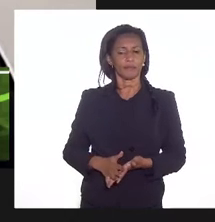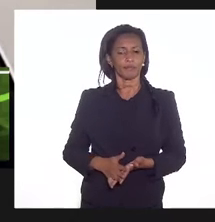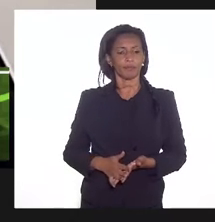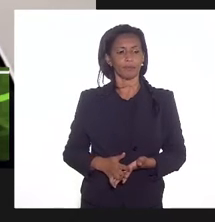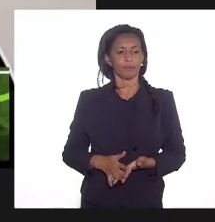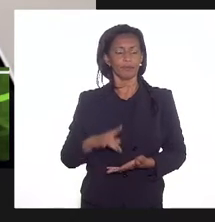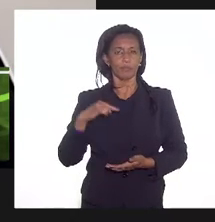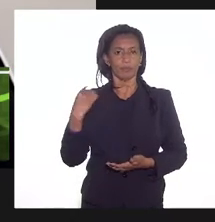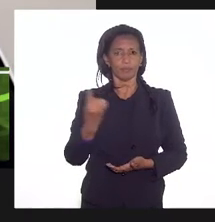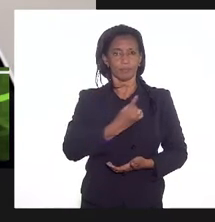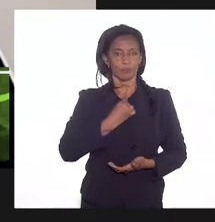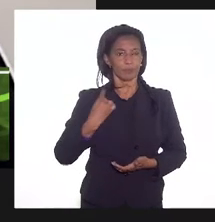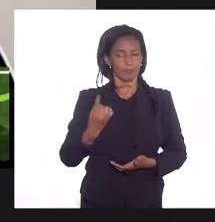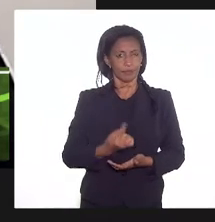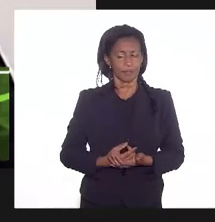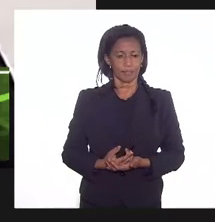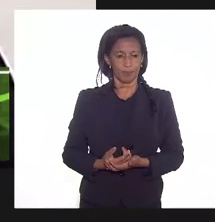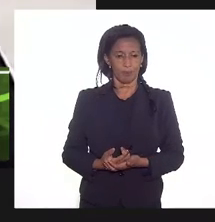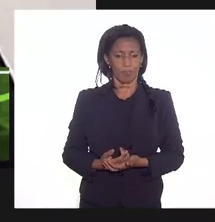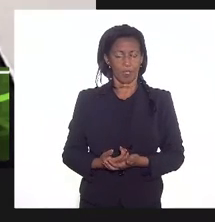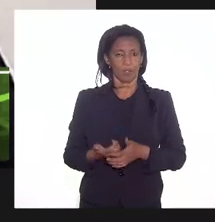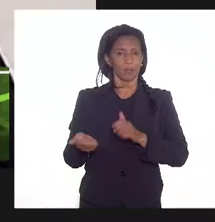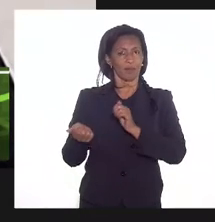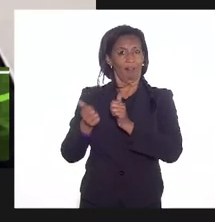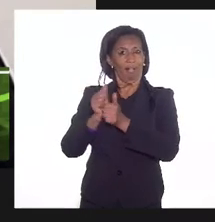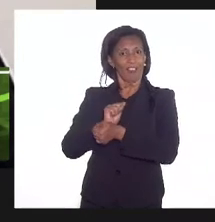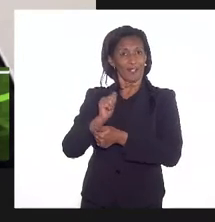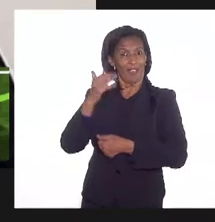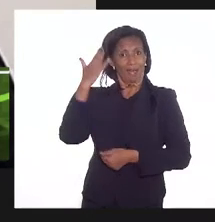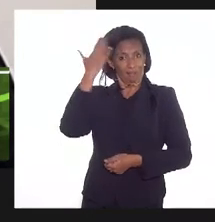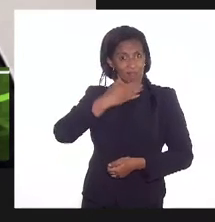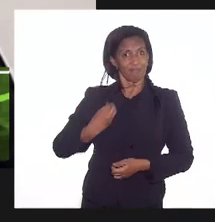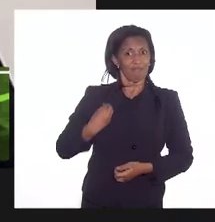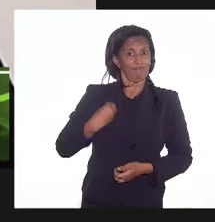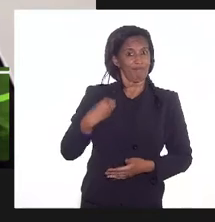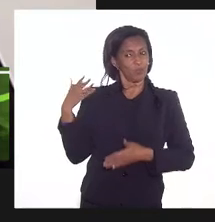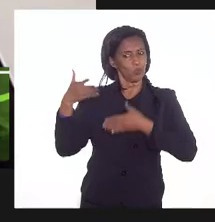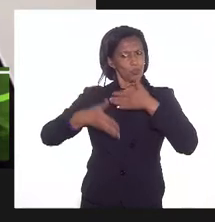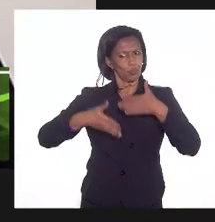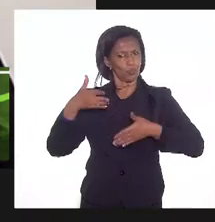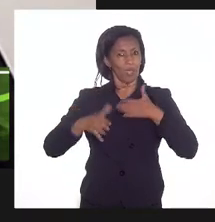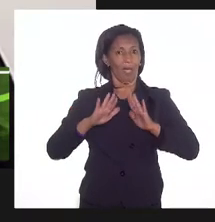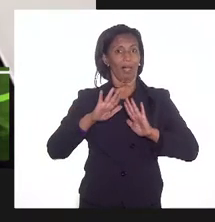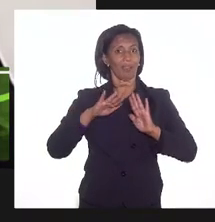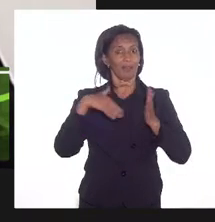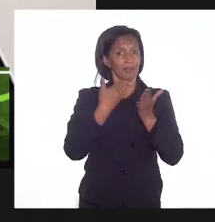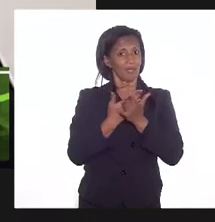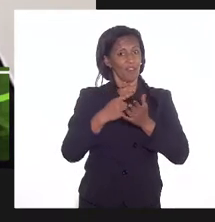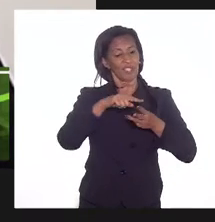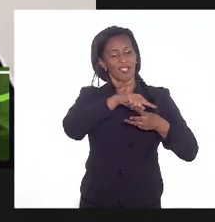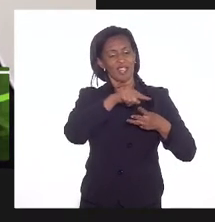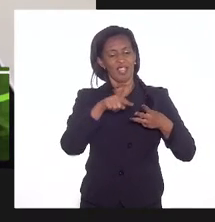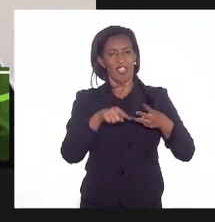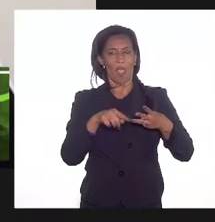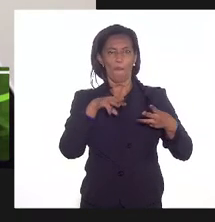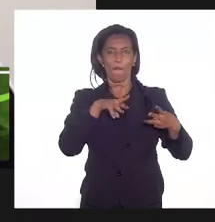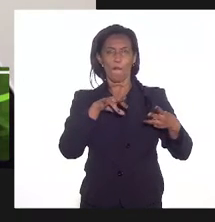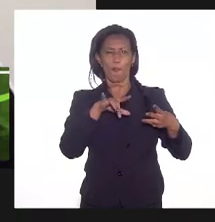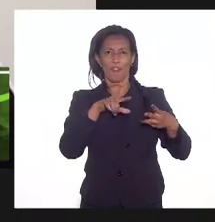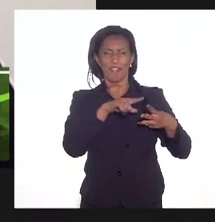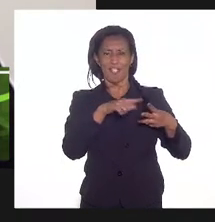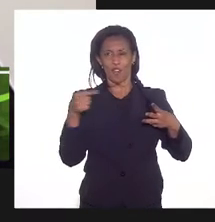nossa atividade presencial então a escola vai ter três modalidades em